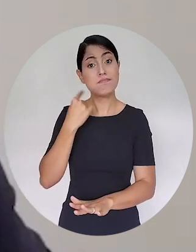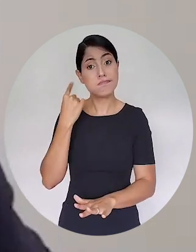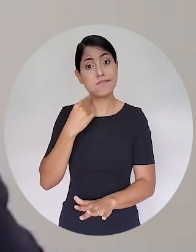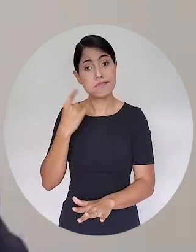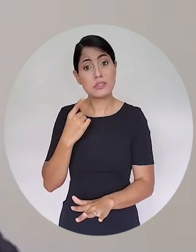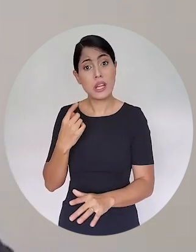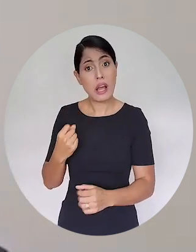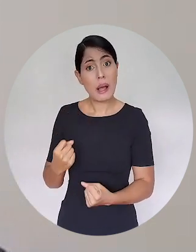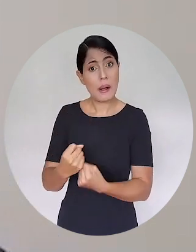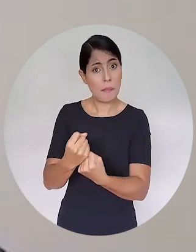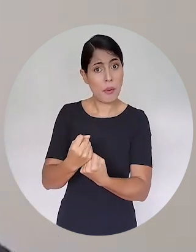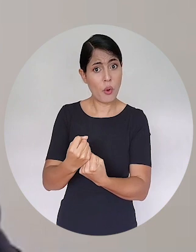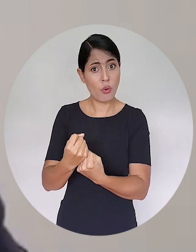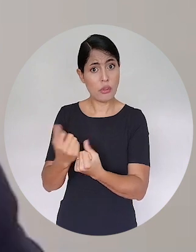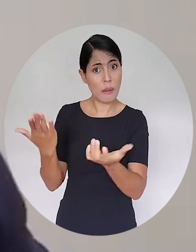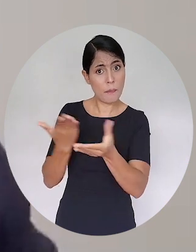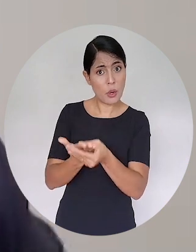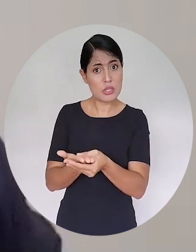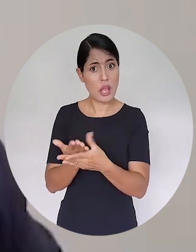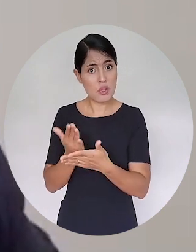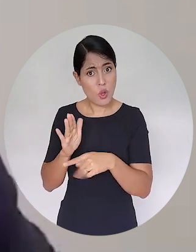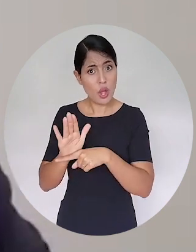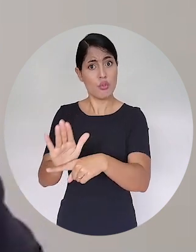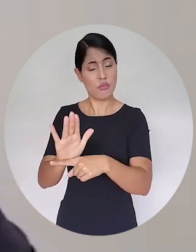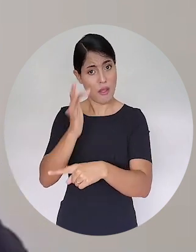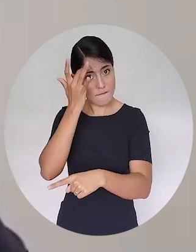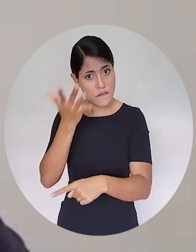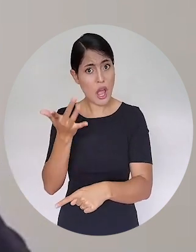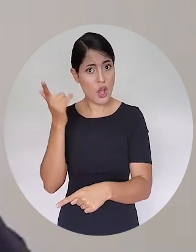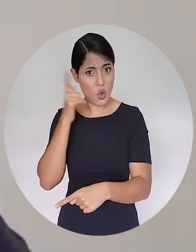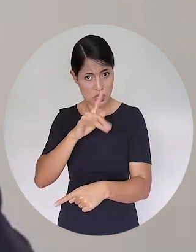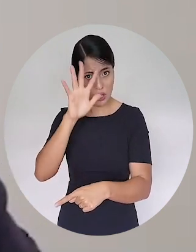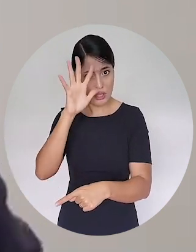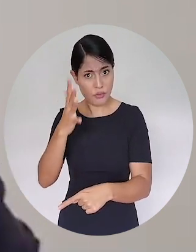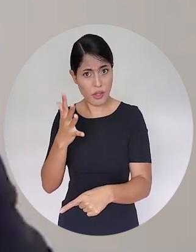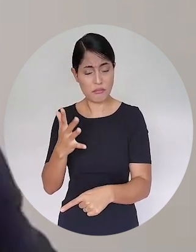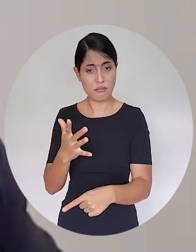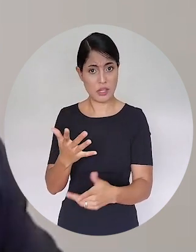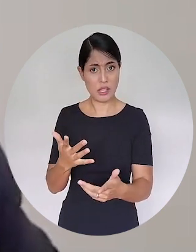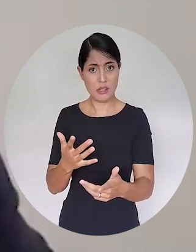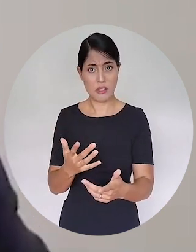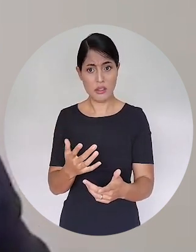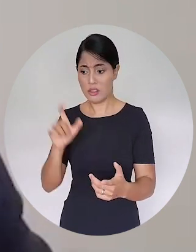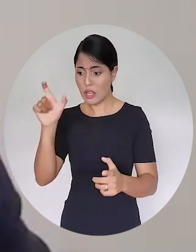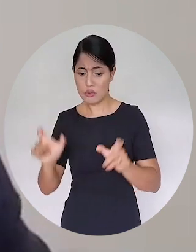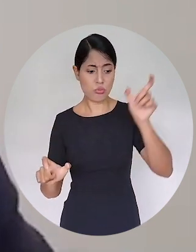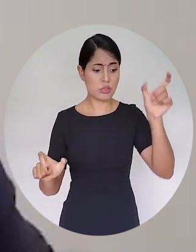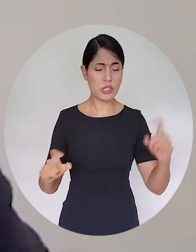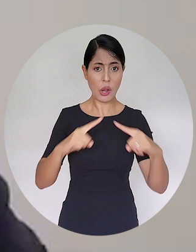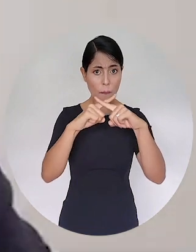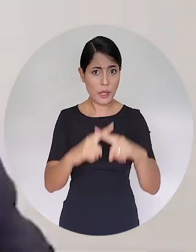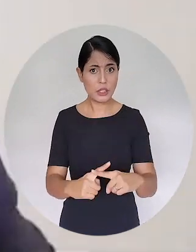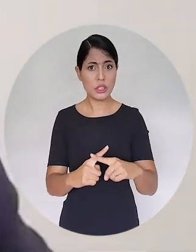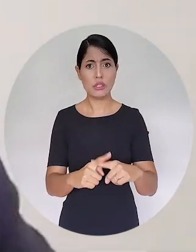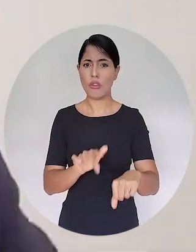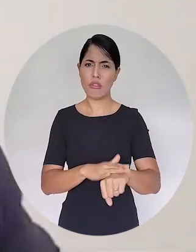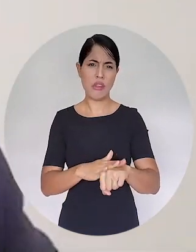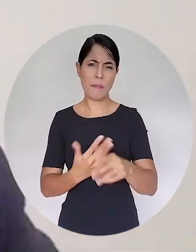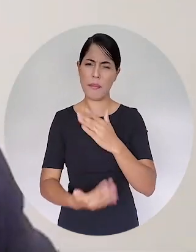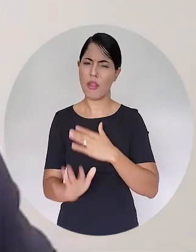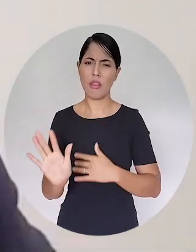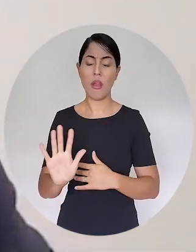tentar facilitar a causa. Ele pode tentar se antecipar e adiantar e que ambas as partes não percam tempo. Claro, como a senhora